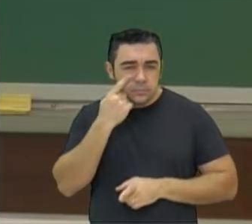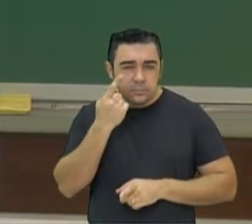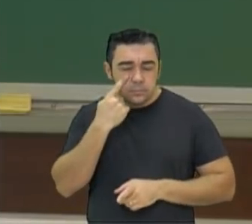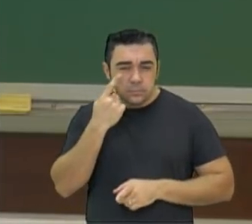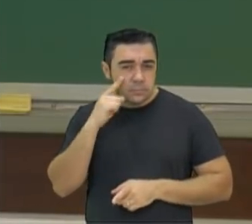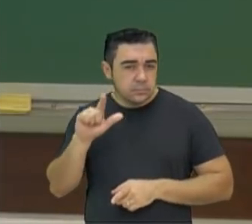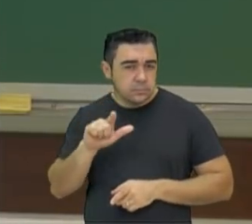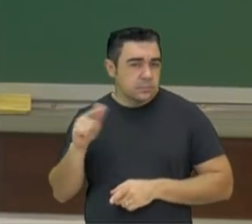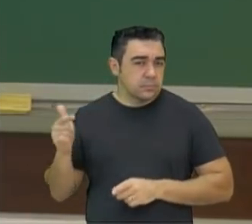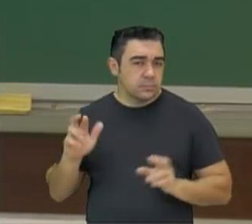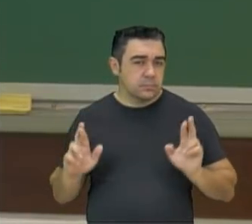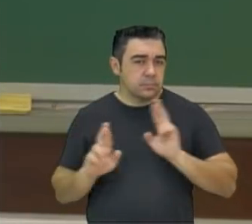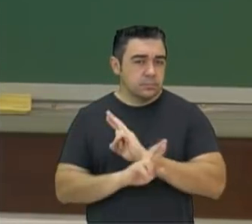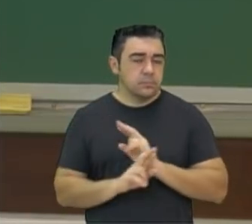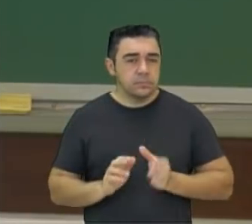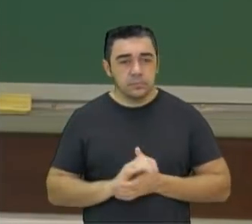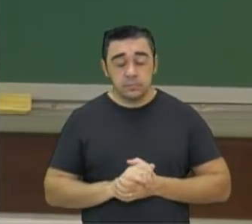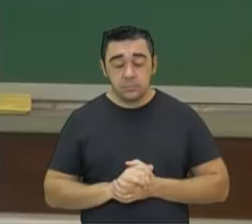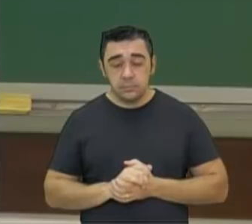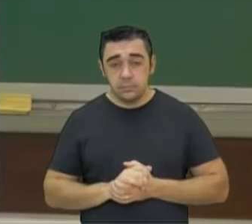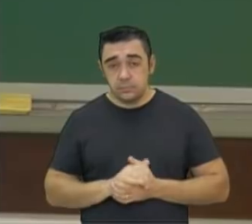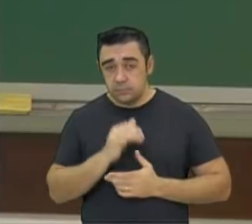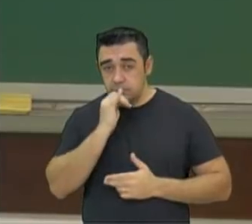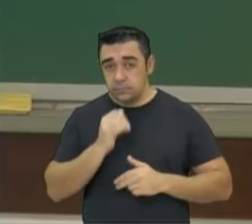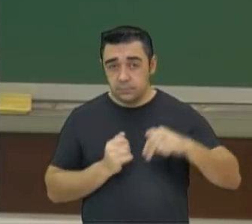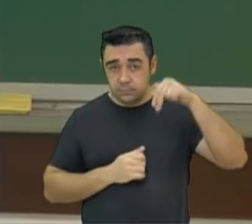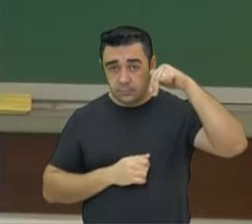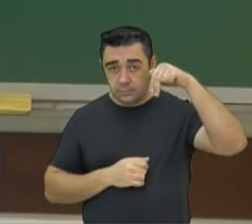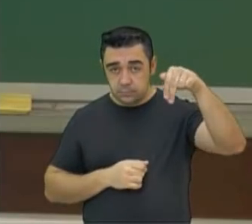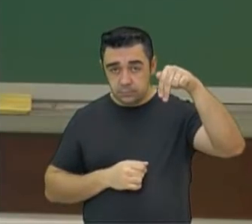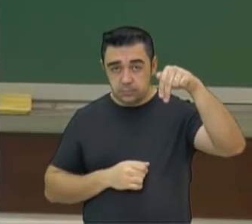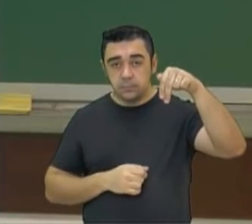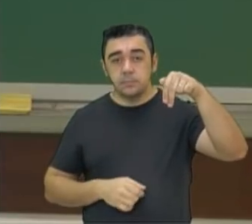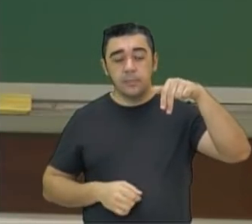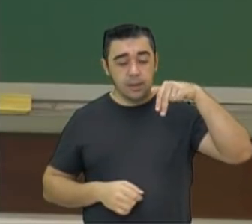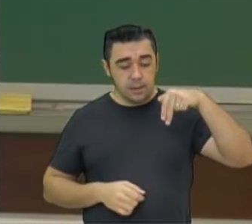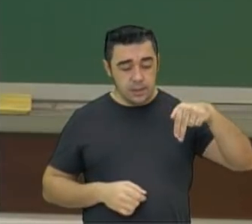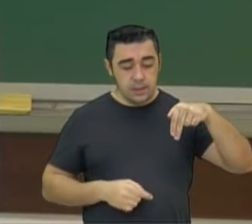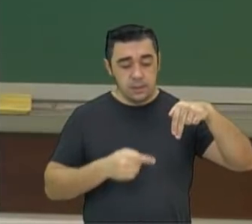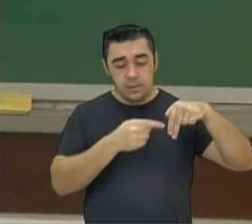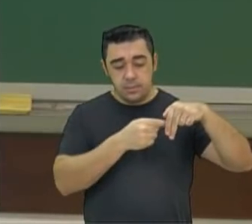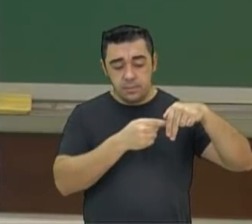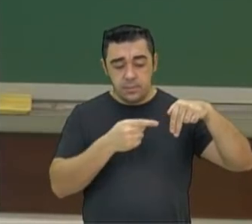esta outra relação. Quando o nosso P é o